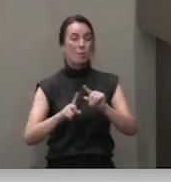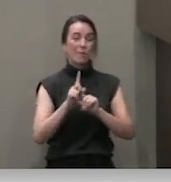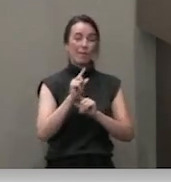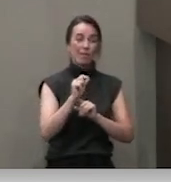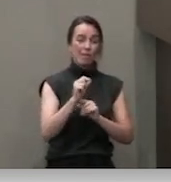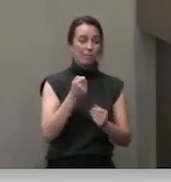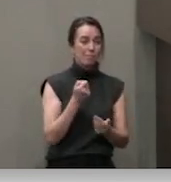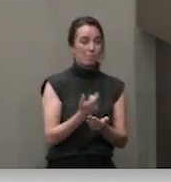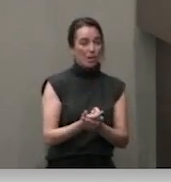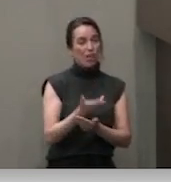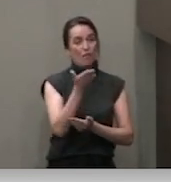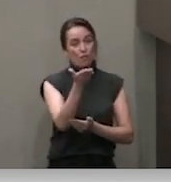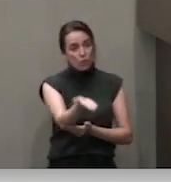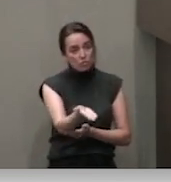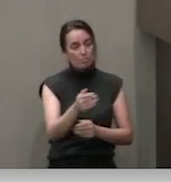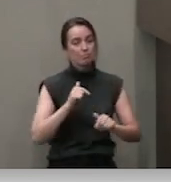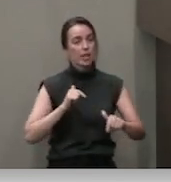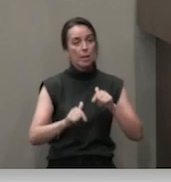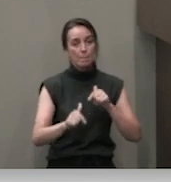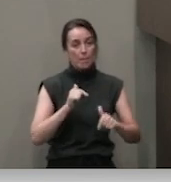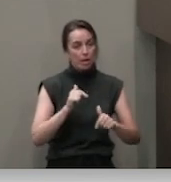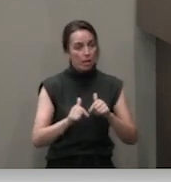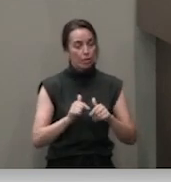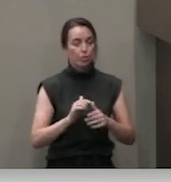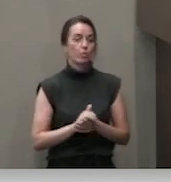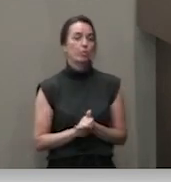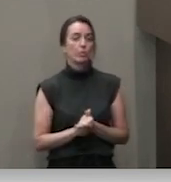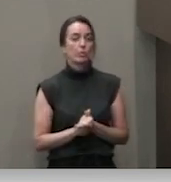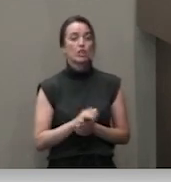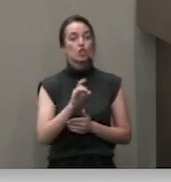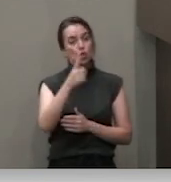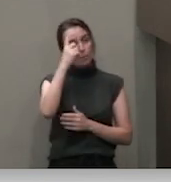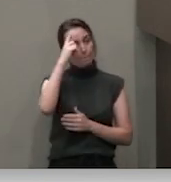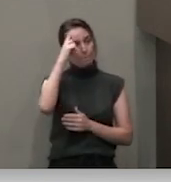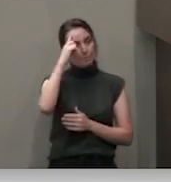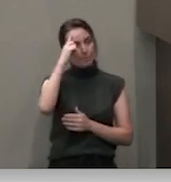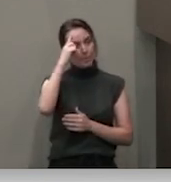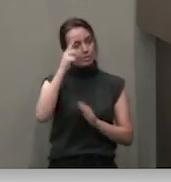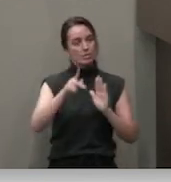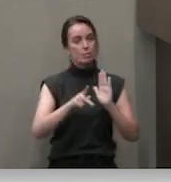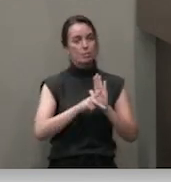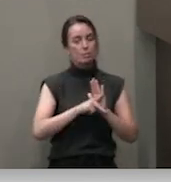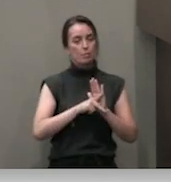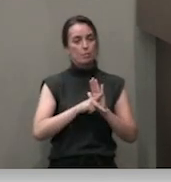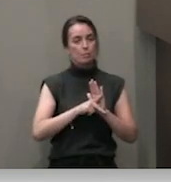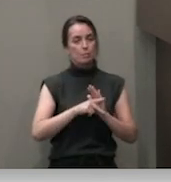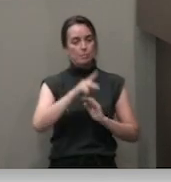e sustenta essa máquina com esse bando de corrupto comandando lá de cima que só penso no deles